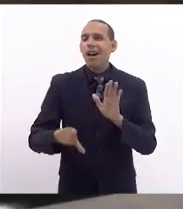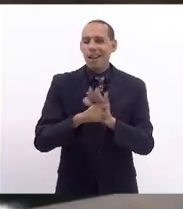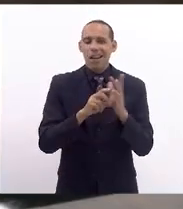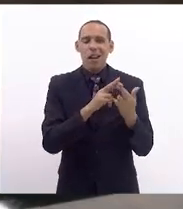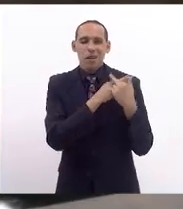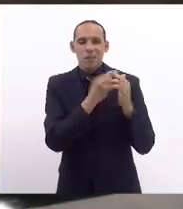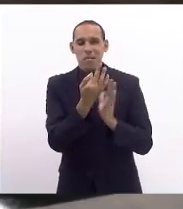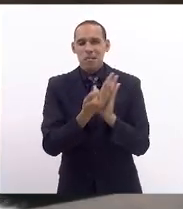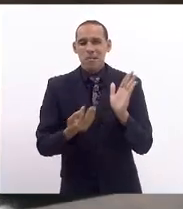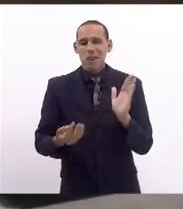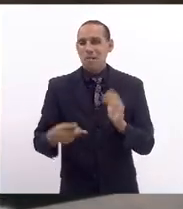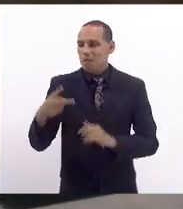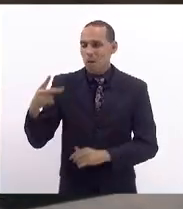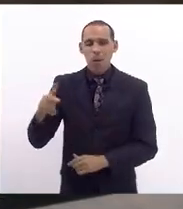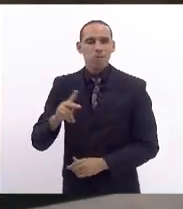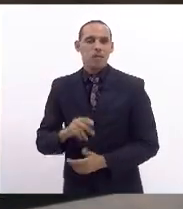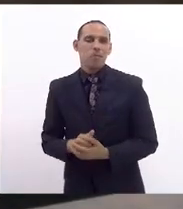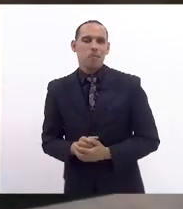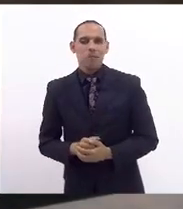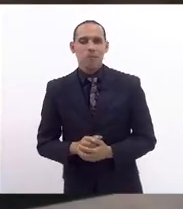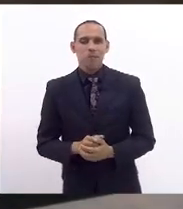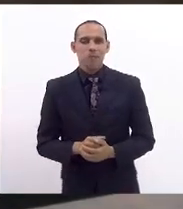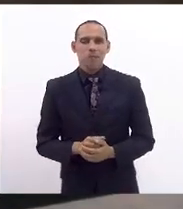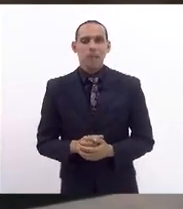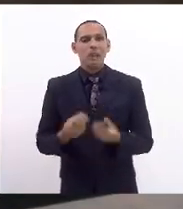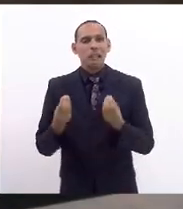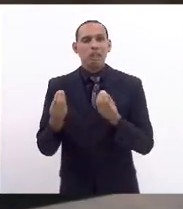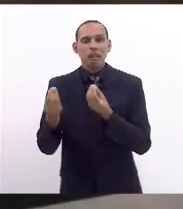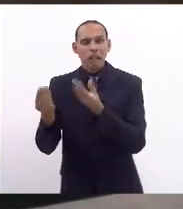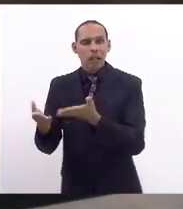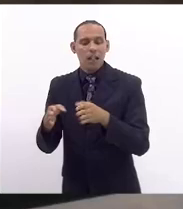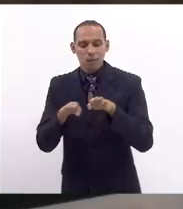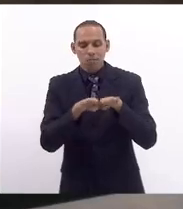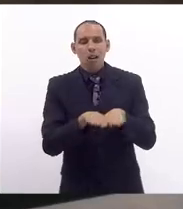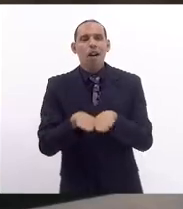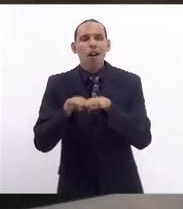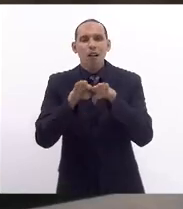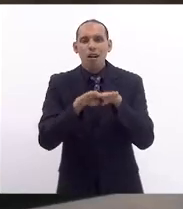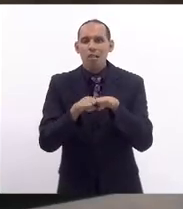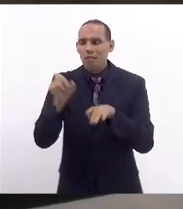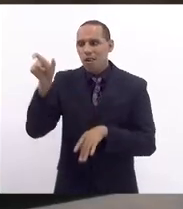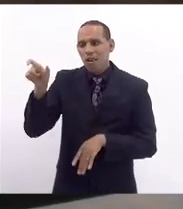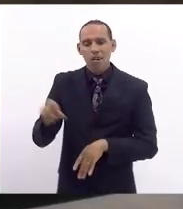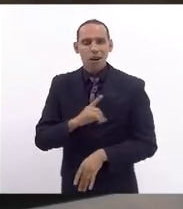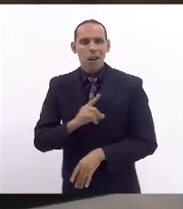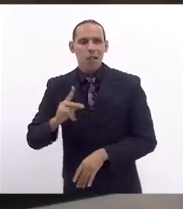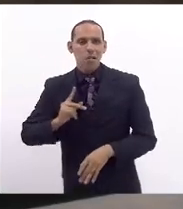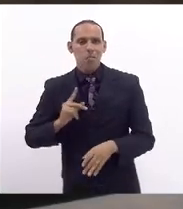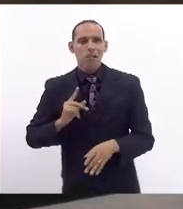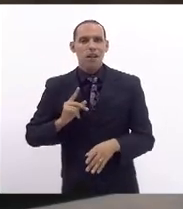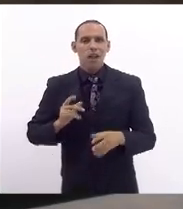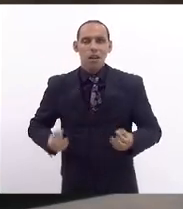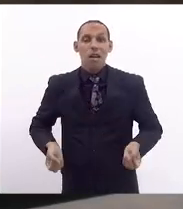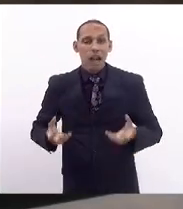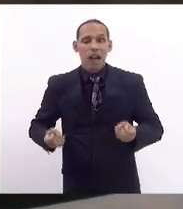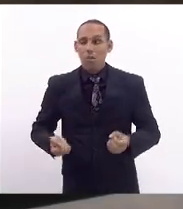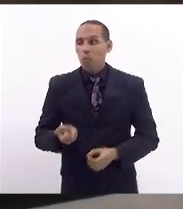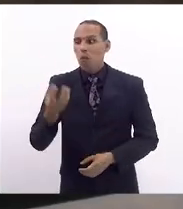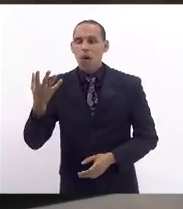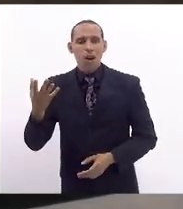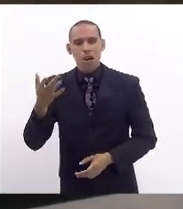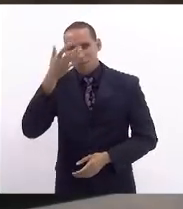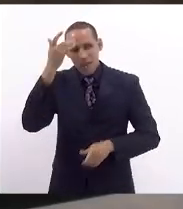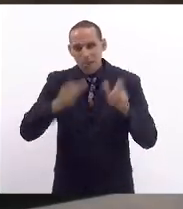de responsabilidade fiscal que desce o padrão de como pode até onde ela pode chegar nos gastos de